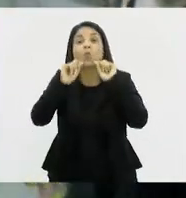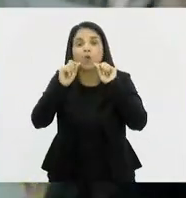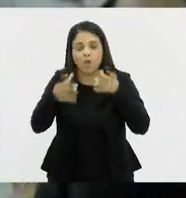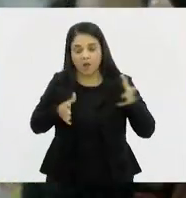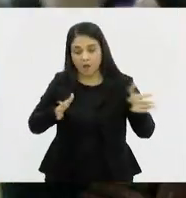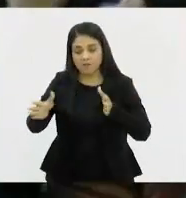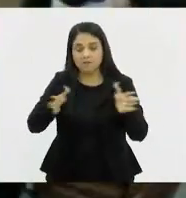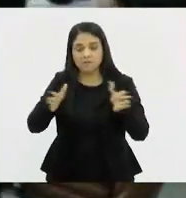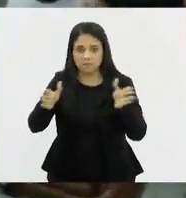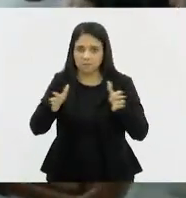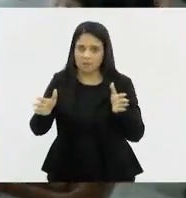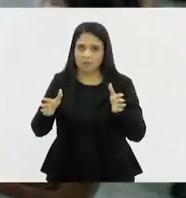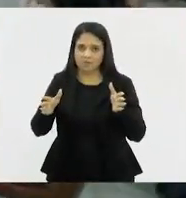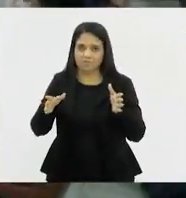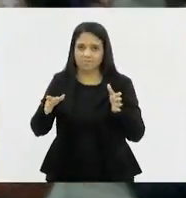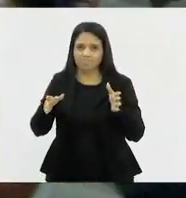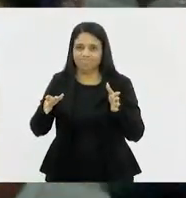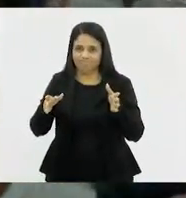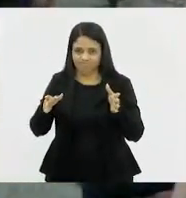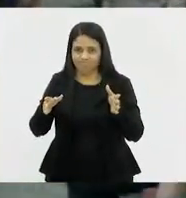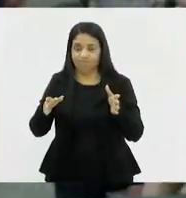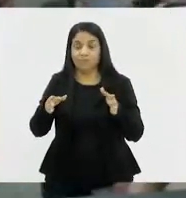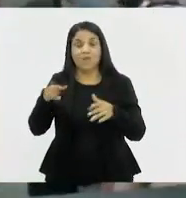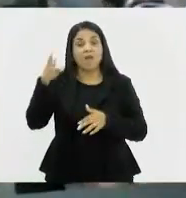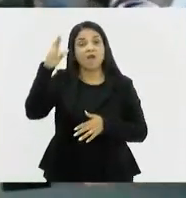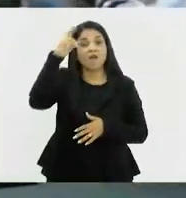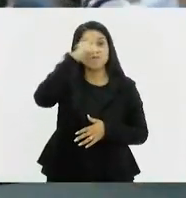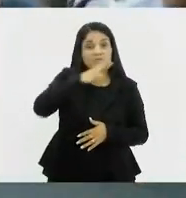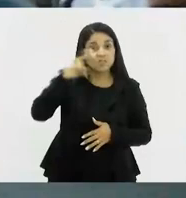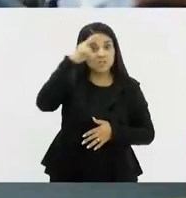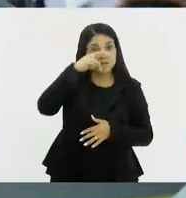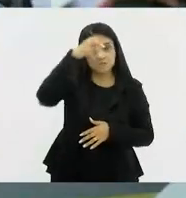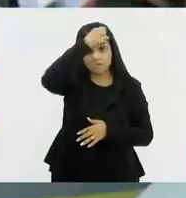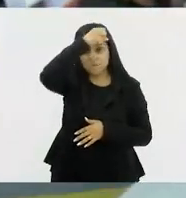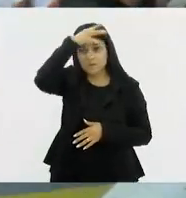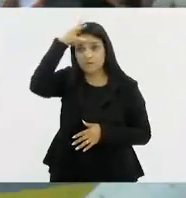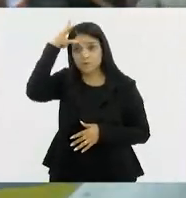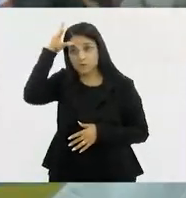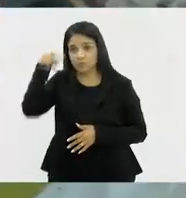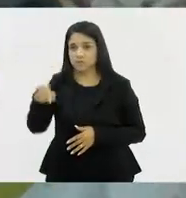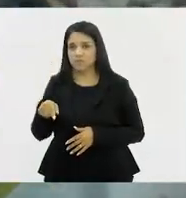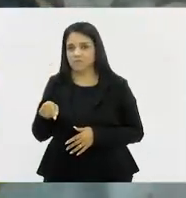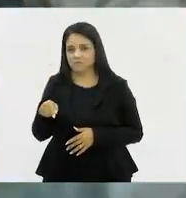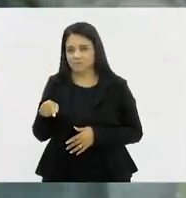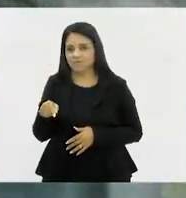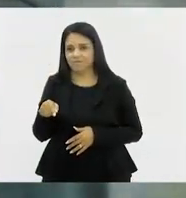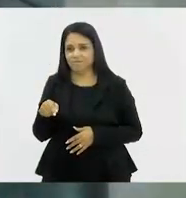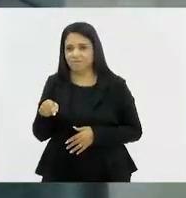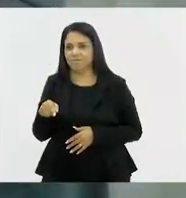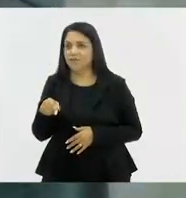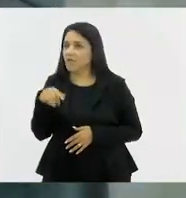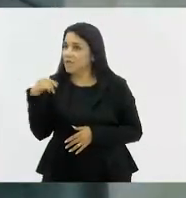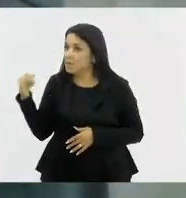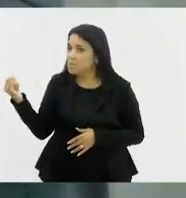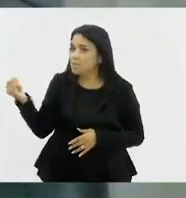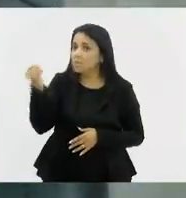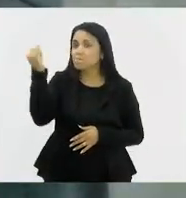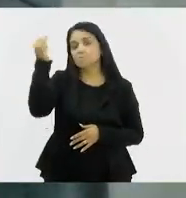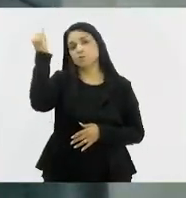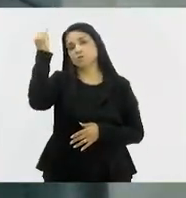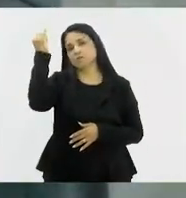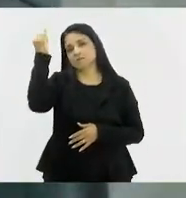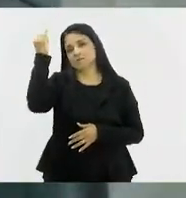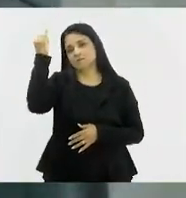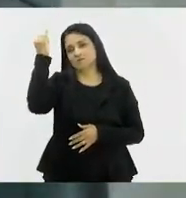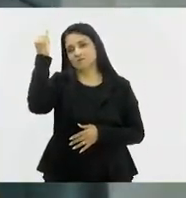vocês. A fiscalização é da prefeitura. Então, é muito importante, porque nós temos